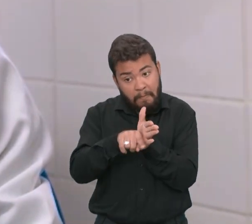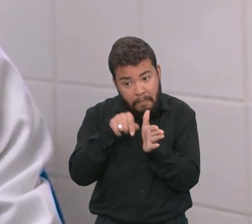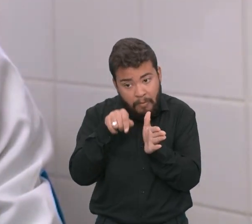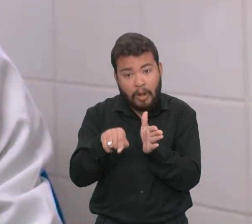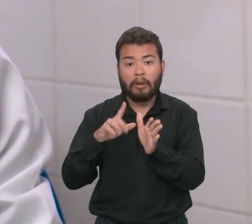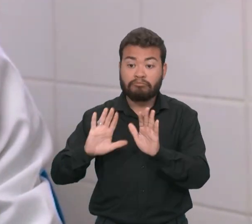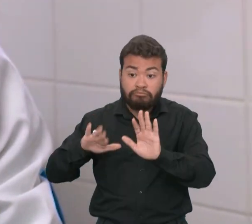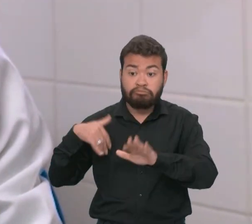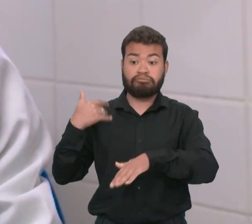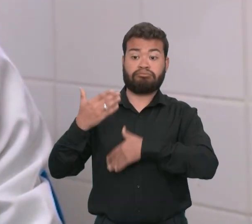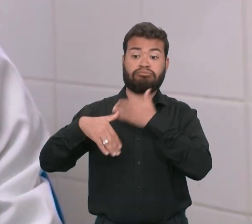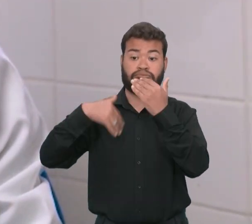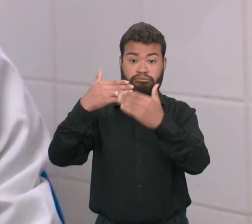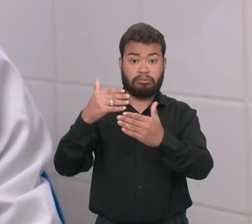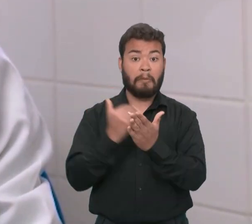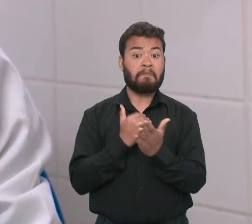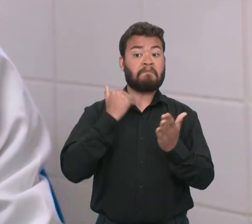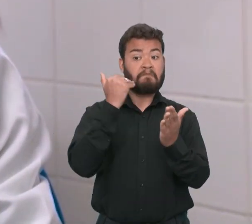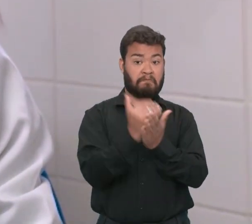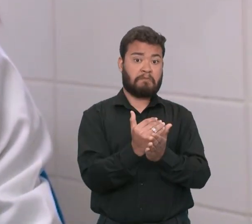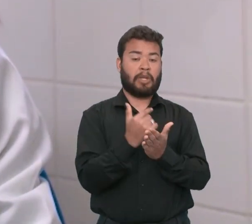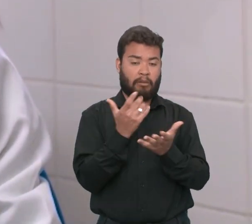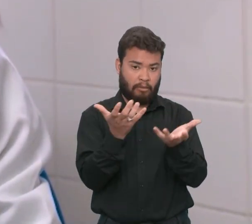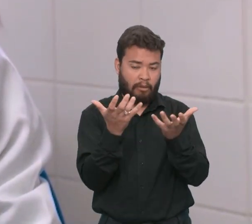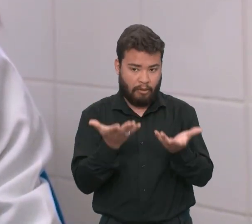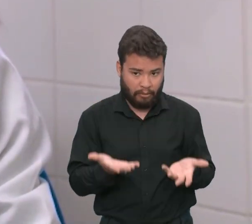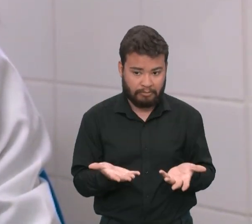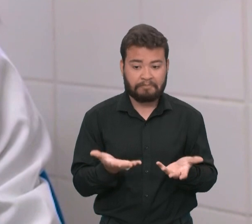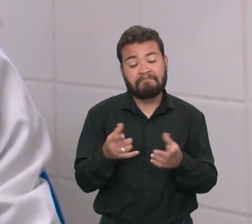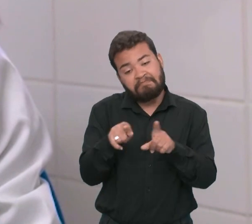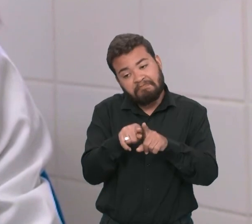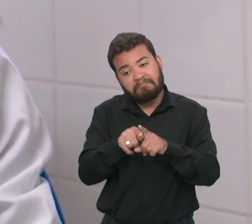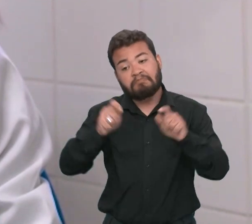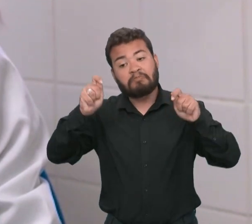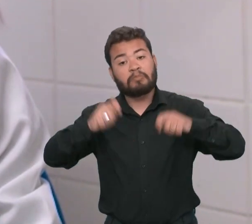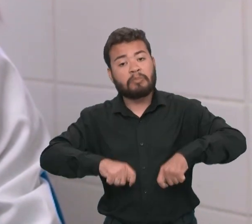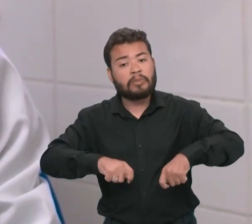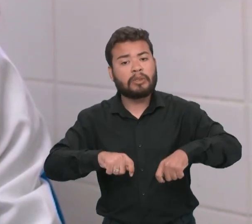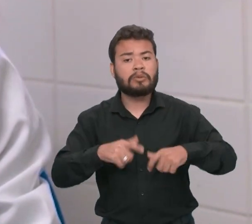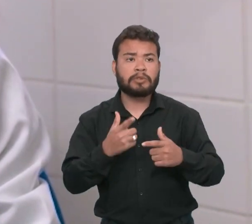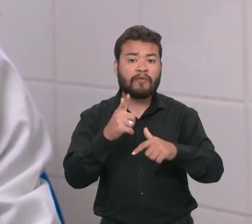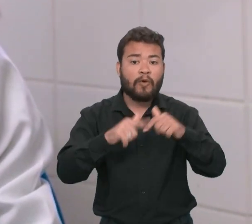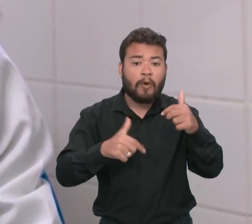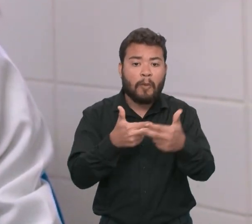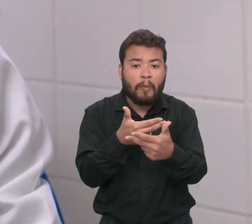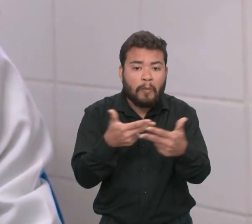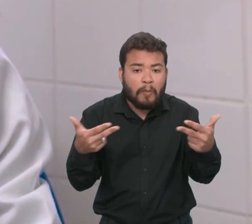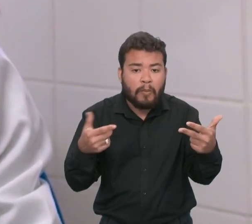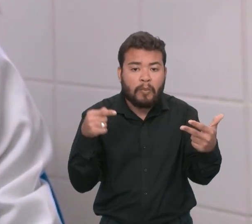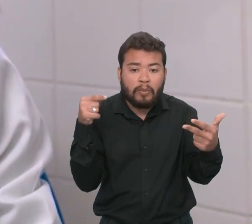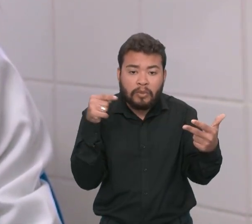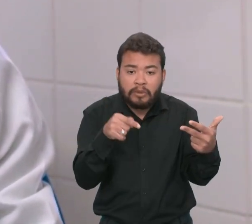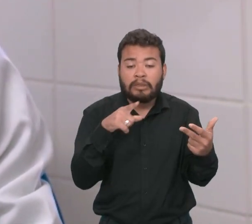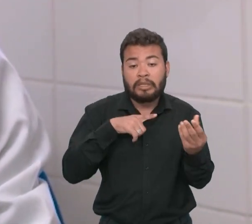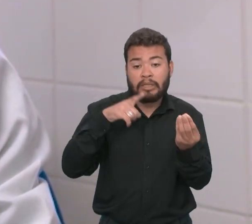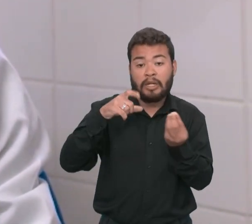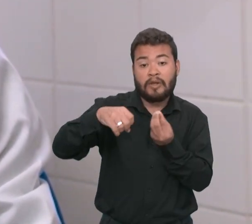continue avançando nesse campo e possamos ter, então, um produto à base de um